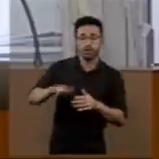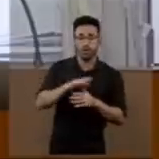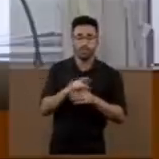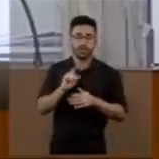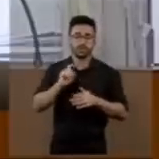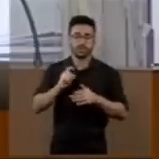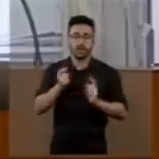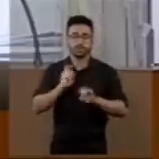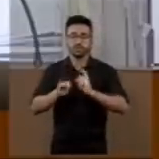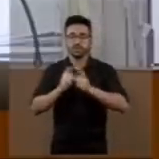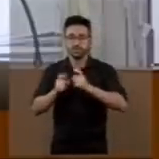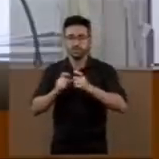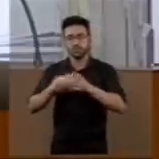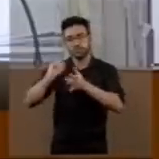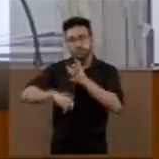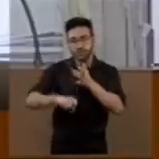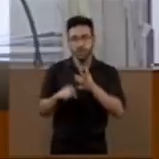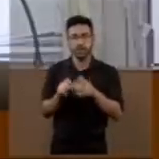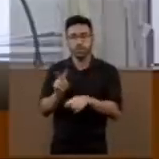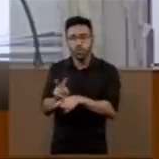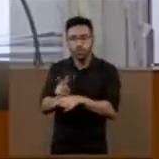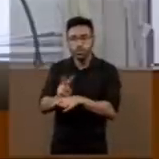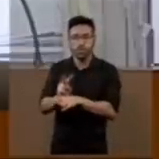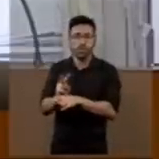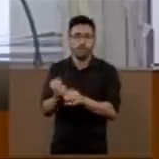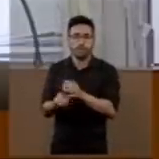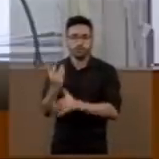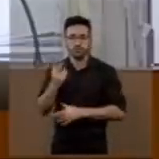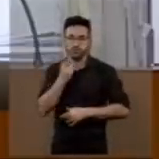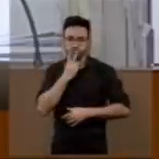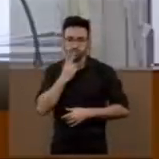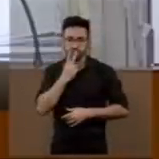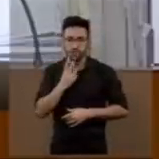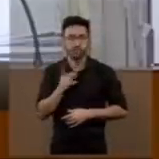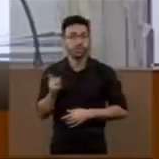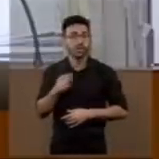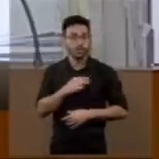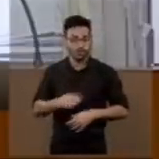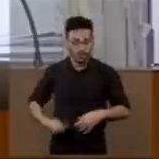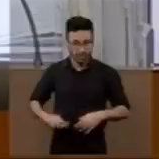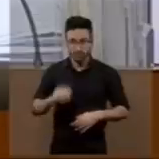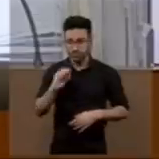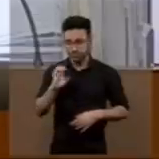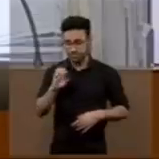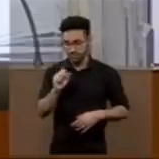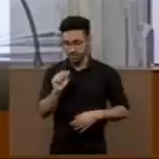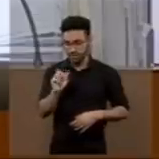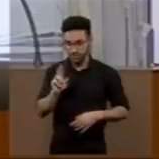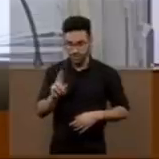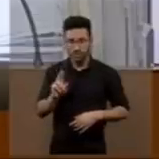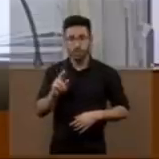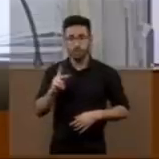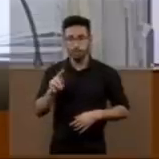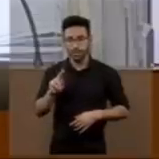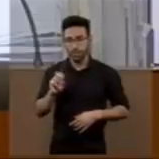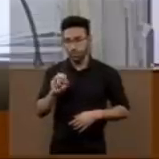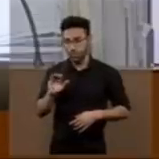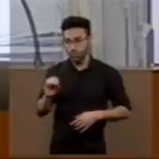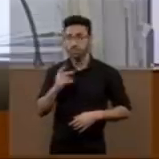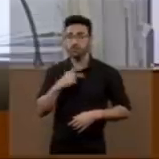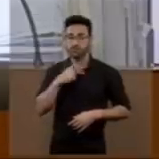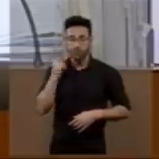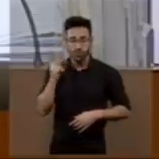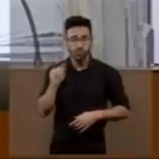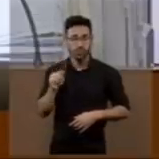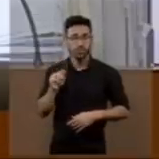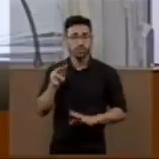no controle da produção de cigarros. Realçou ele, então, o ministro César Peluso, a função